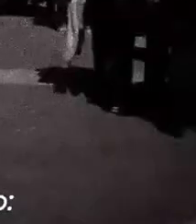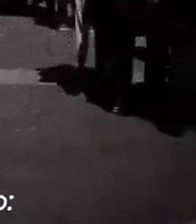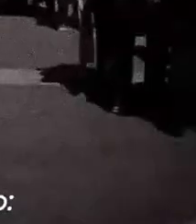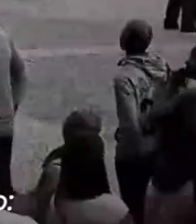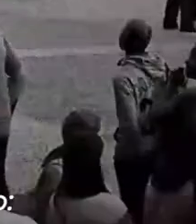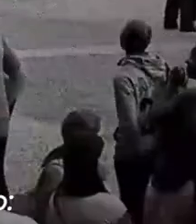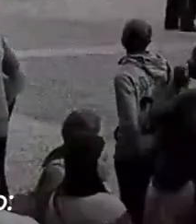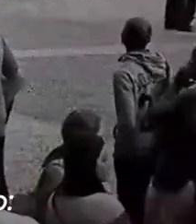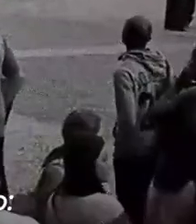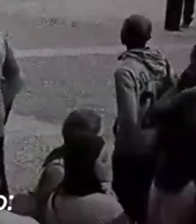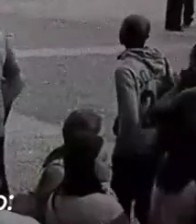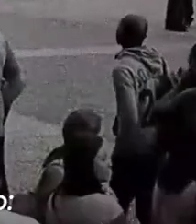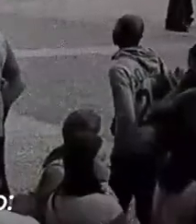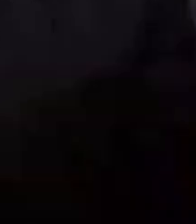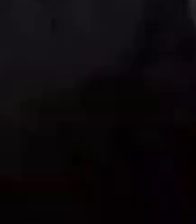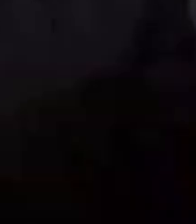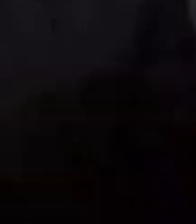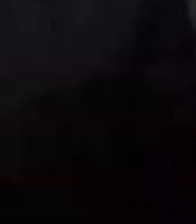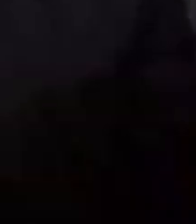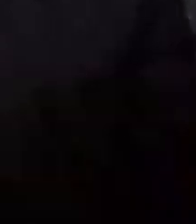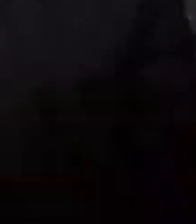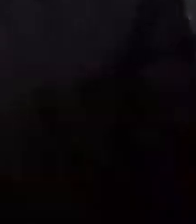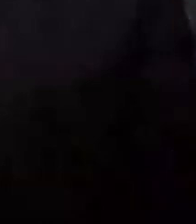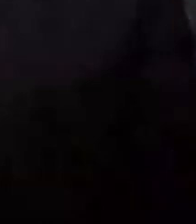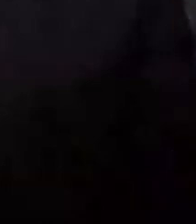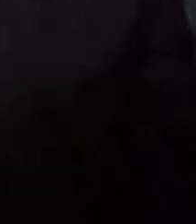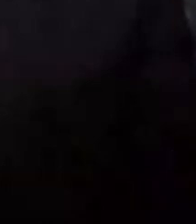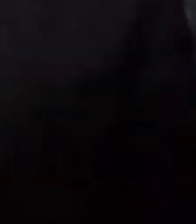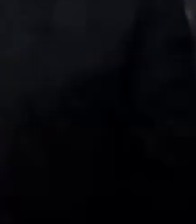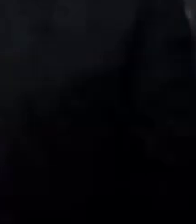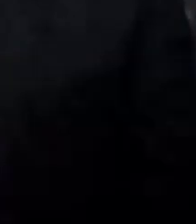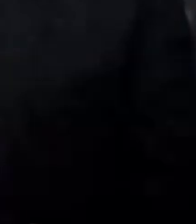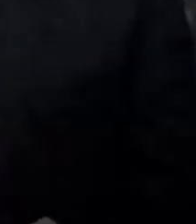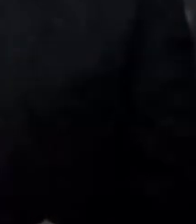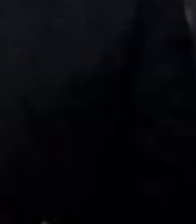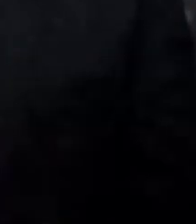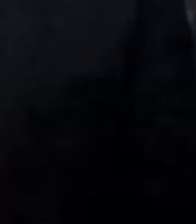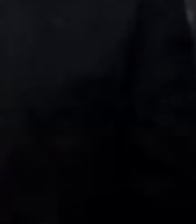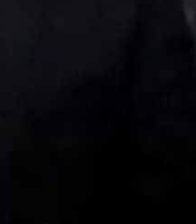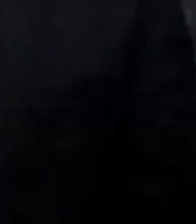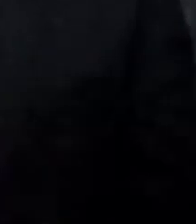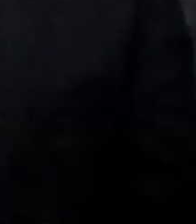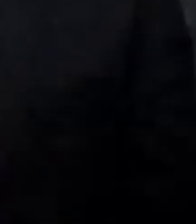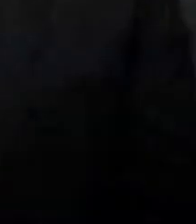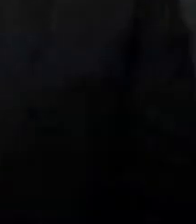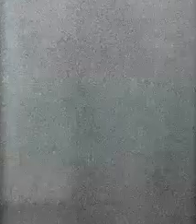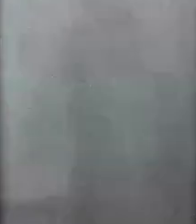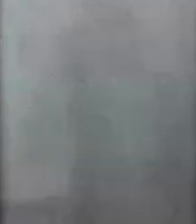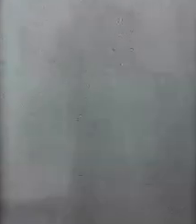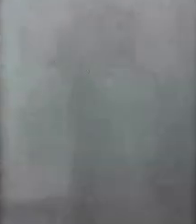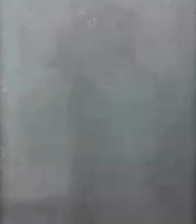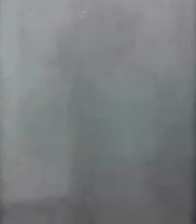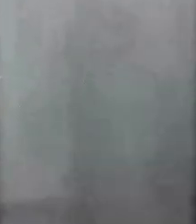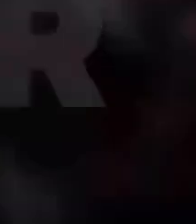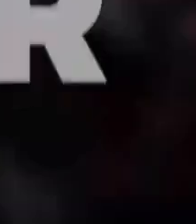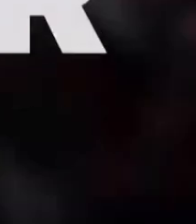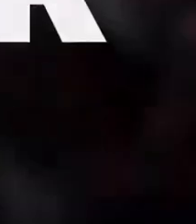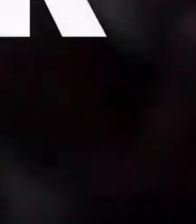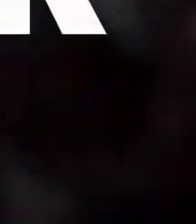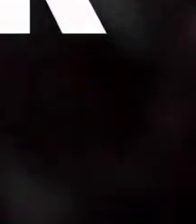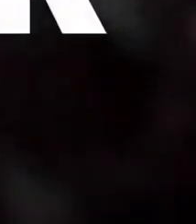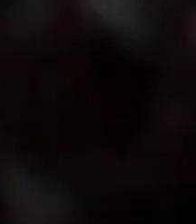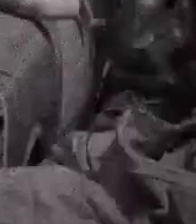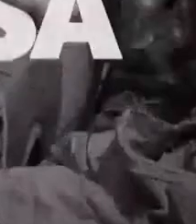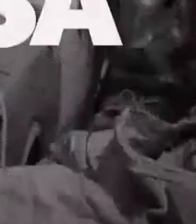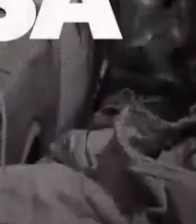no terceiro trimestre deste ano, 14,6%. 14 milhões de brasileiros. É tanta coisa que o